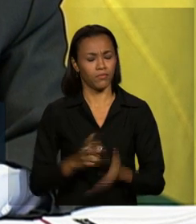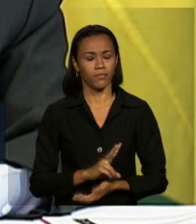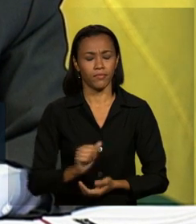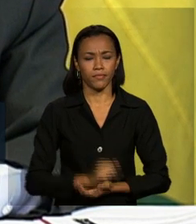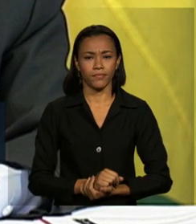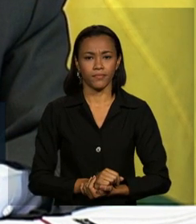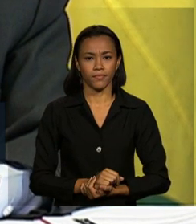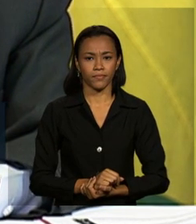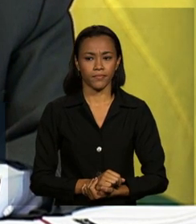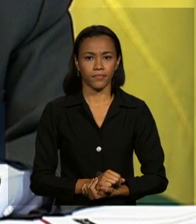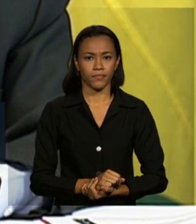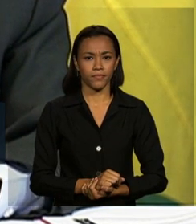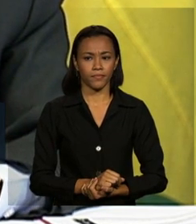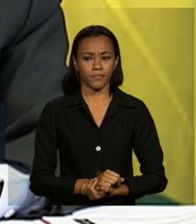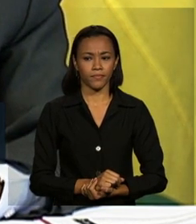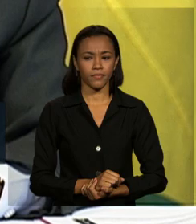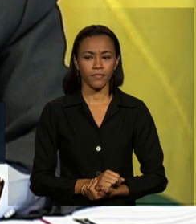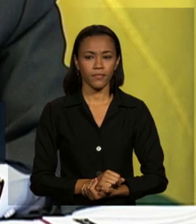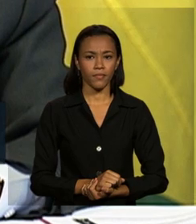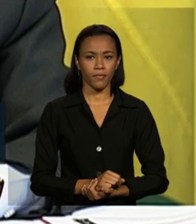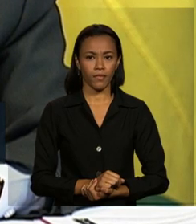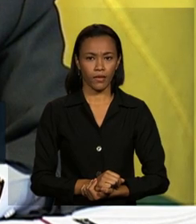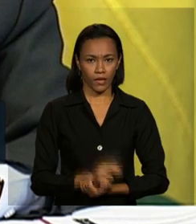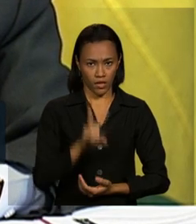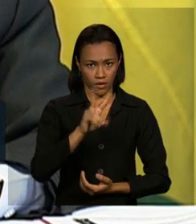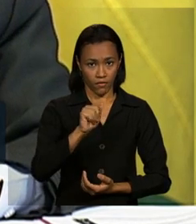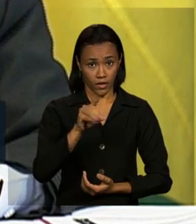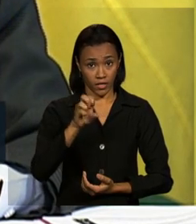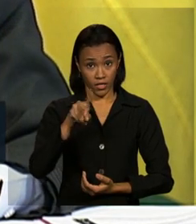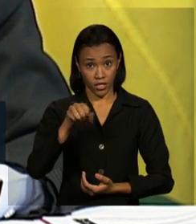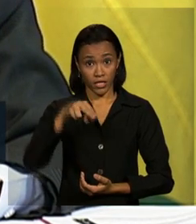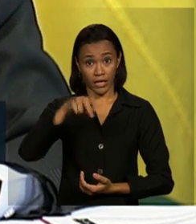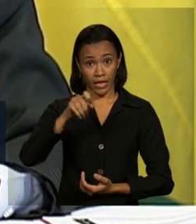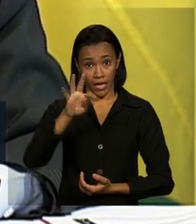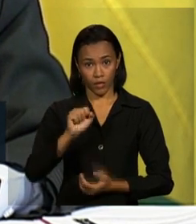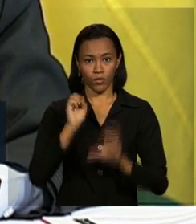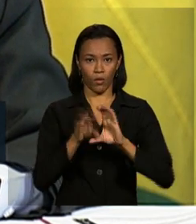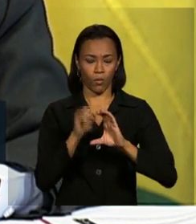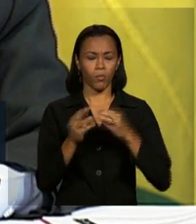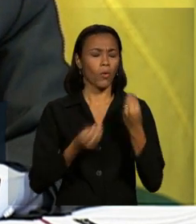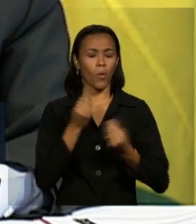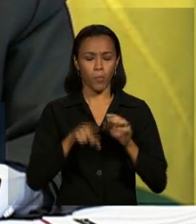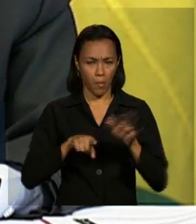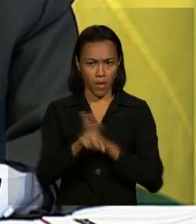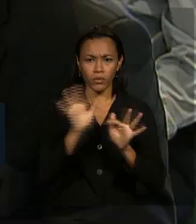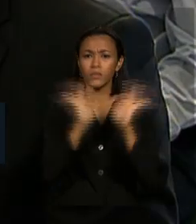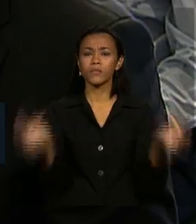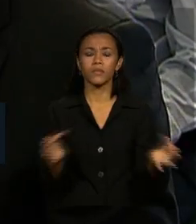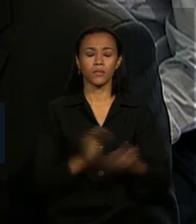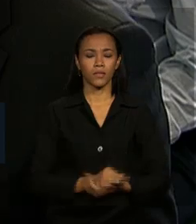intenso eh Ministro Vladimir neto da TV Globo minha pergunta é mais simples é o seguinte o senhor